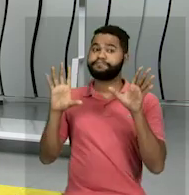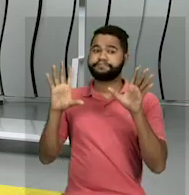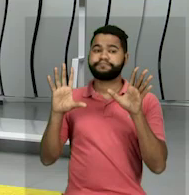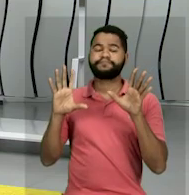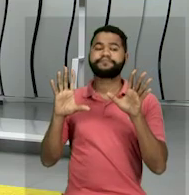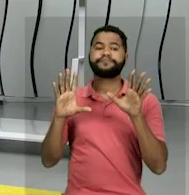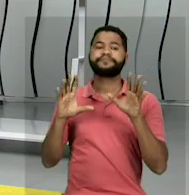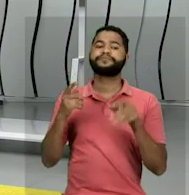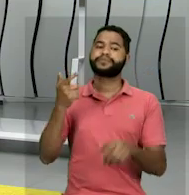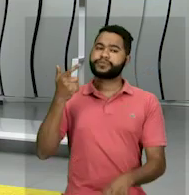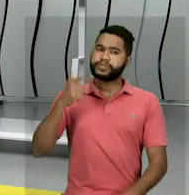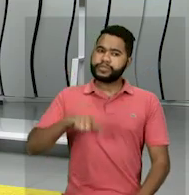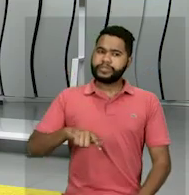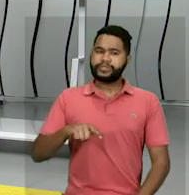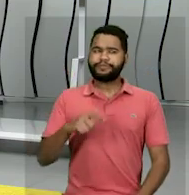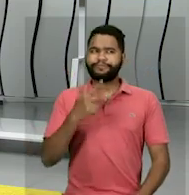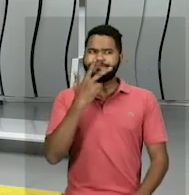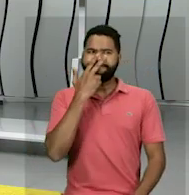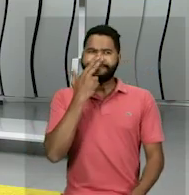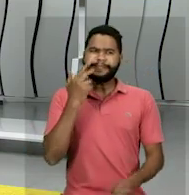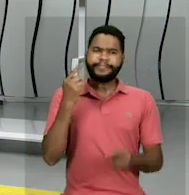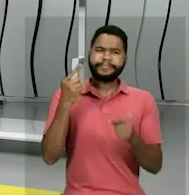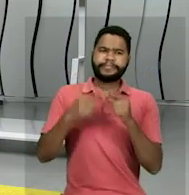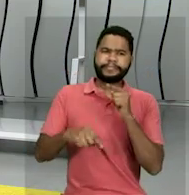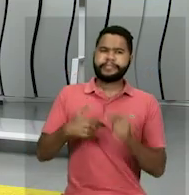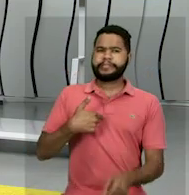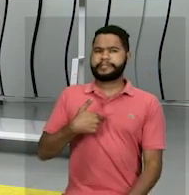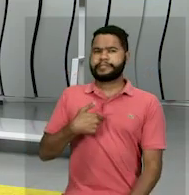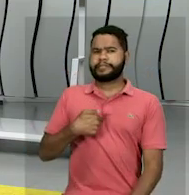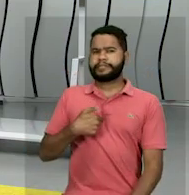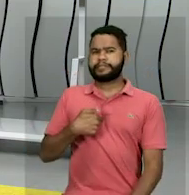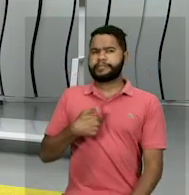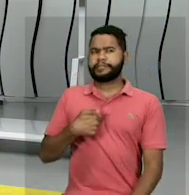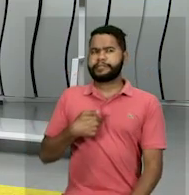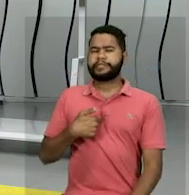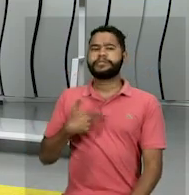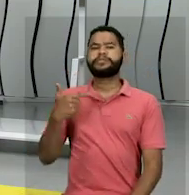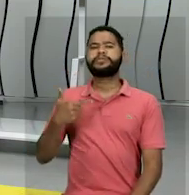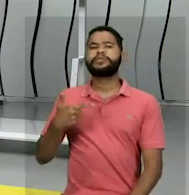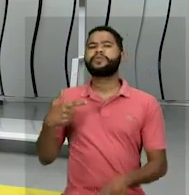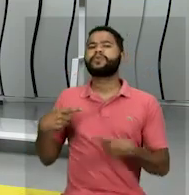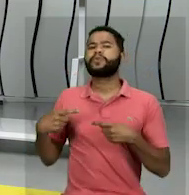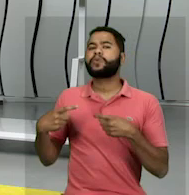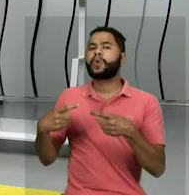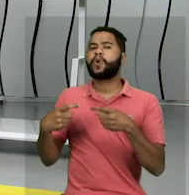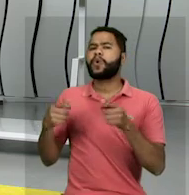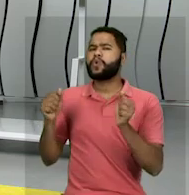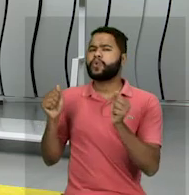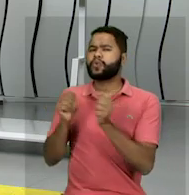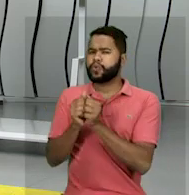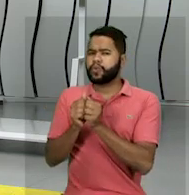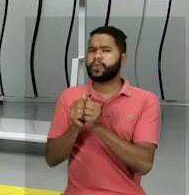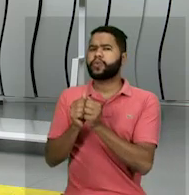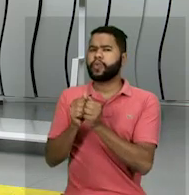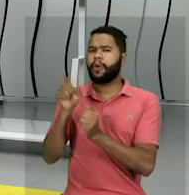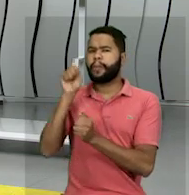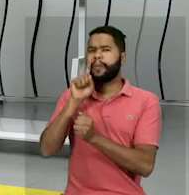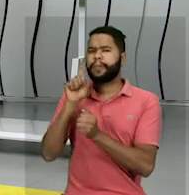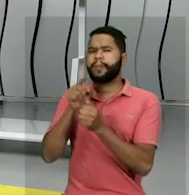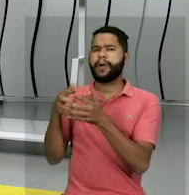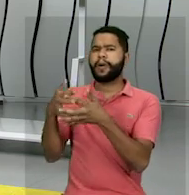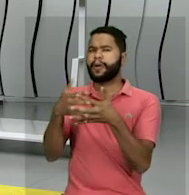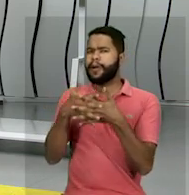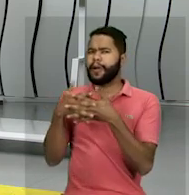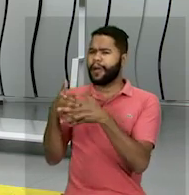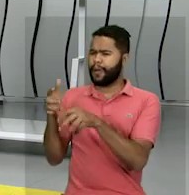há novamente uma incoerência aí, Vargas se posicionando na Segunda Guerra Mundial ao lado dos Estados Unidos, ao lado do